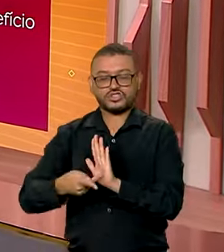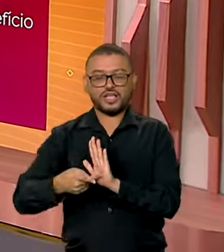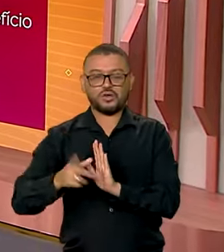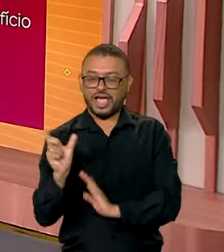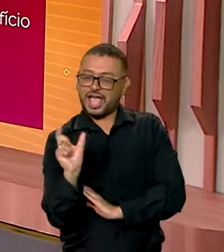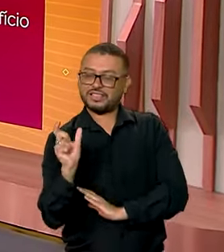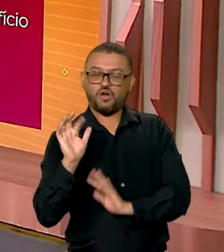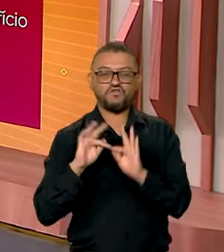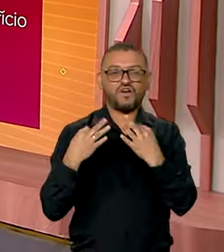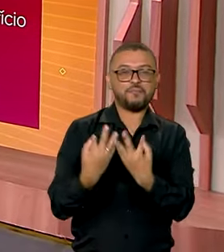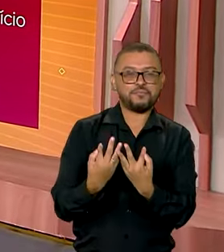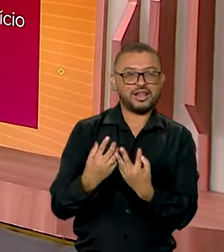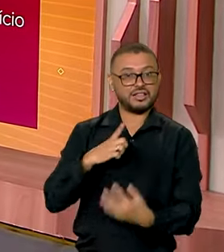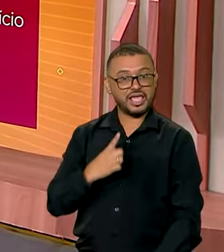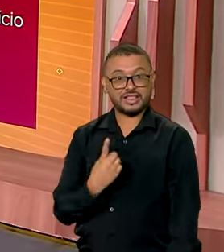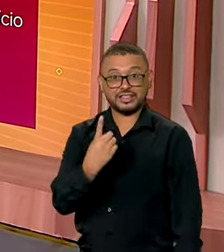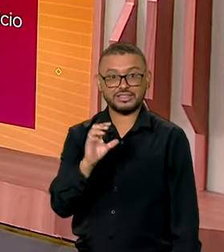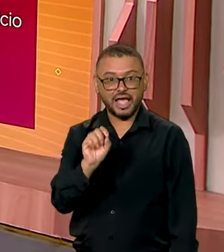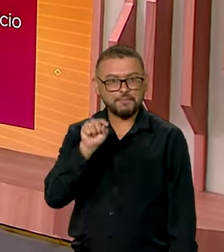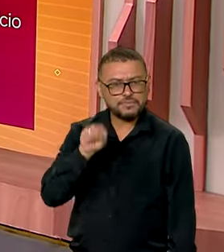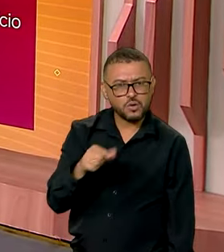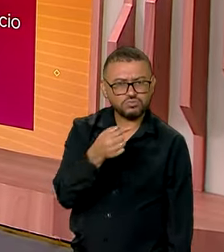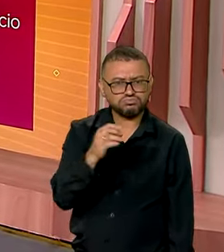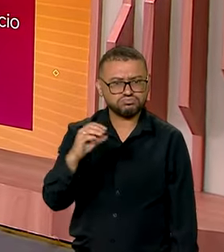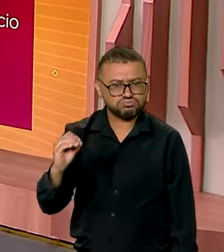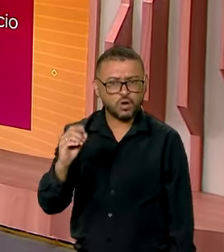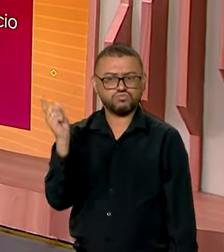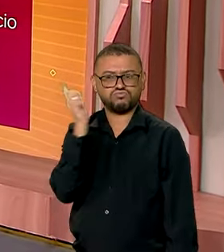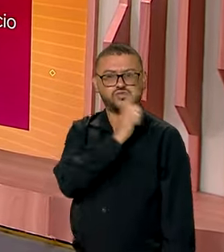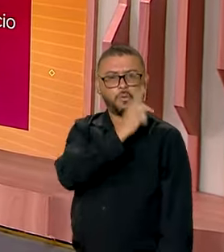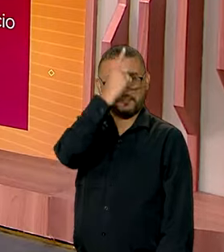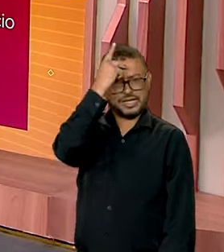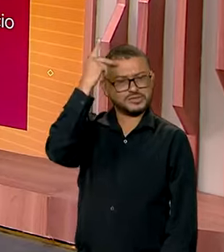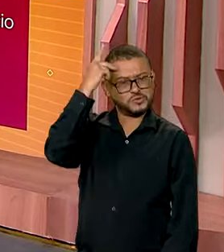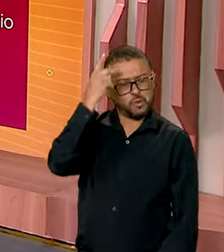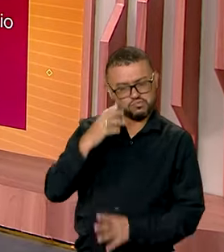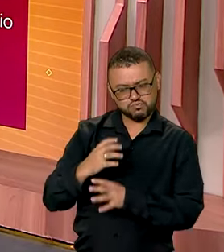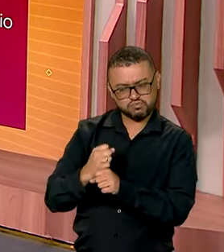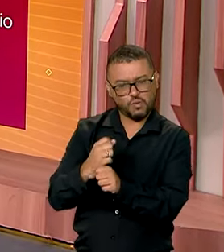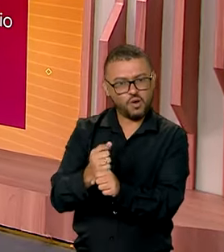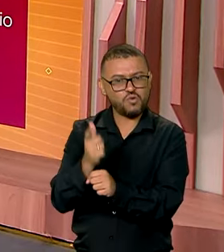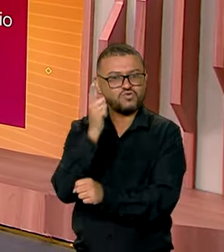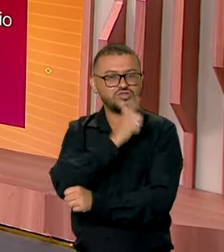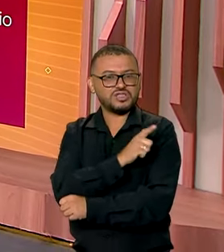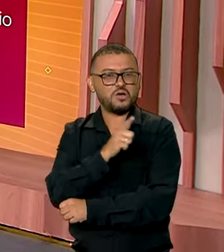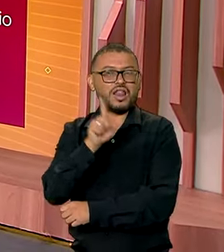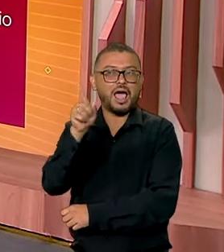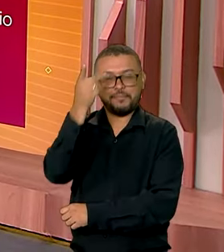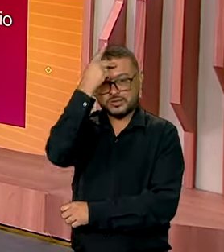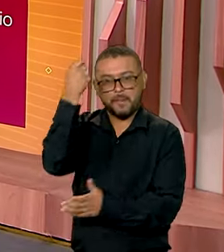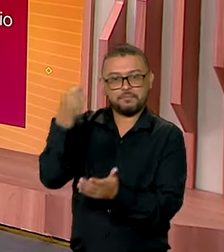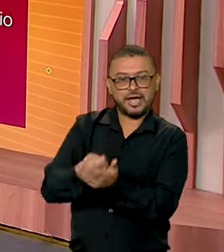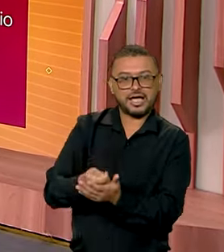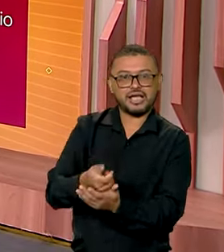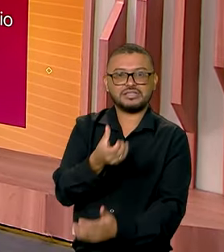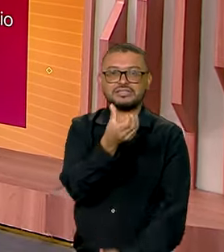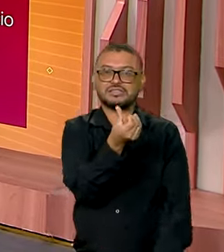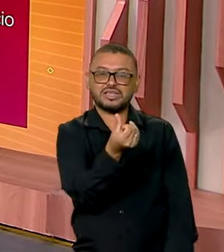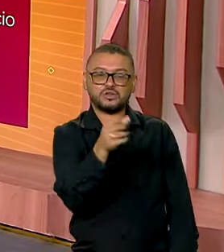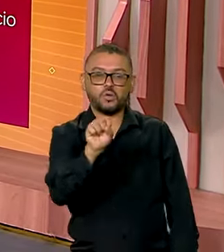vê aí 10.700 famílias atendidas. O valor médio do benefício na cidade ocidental é